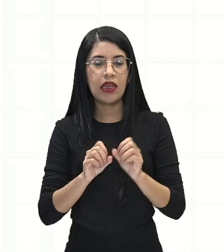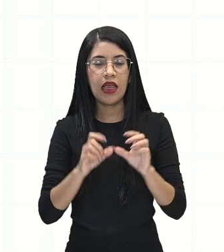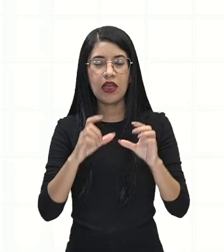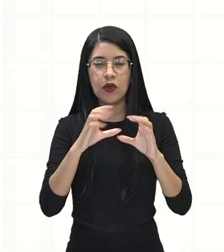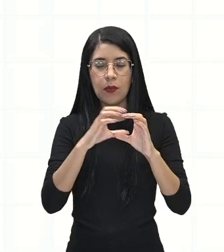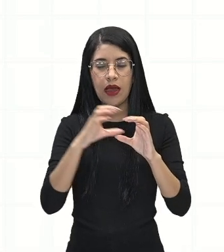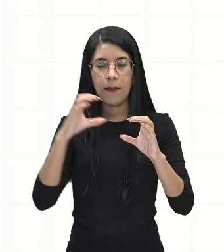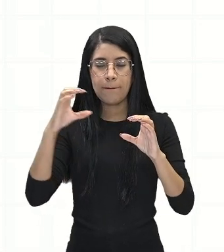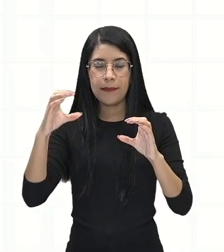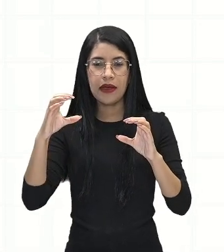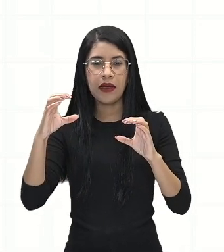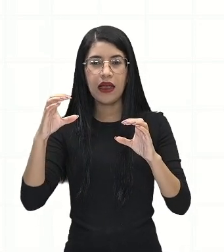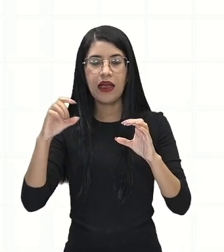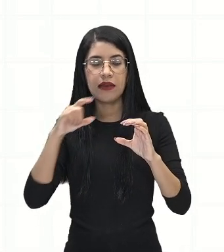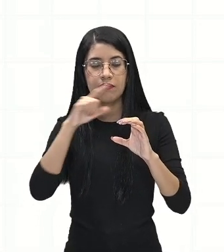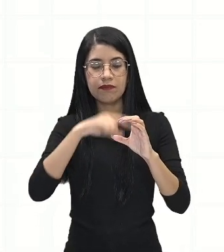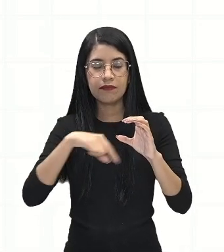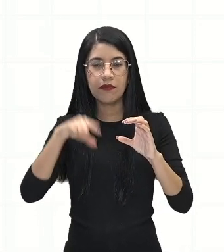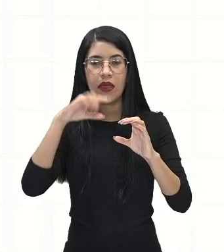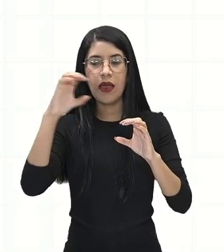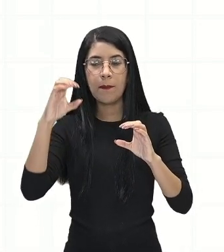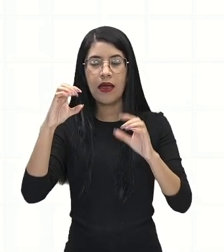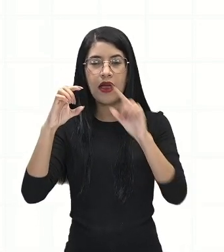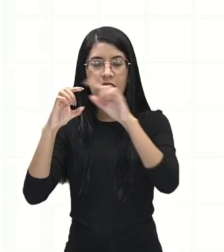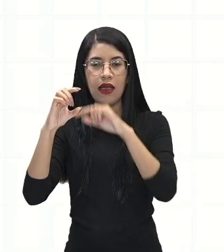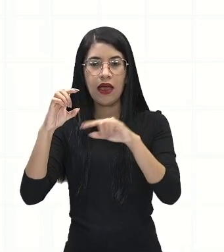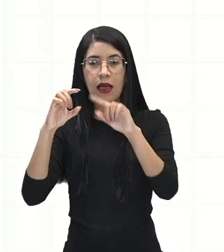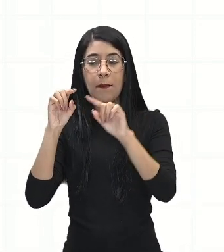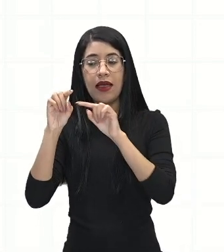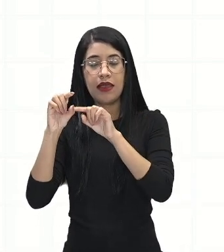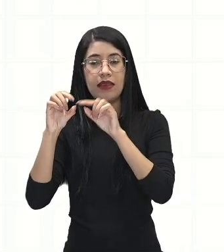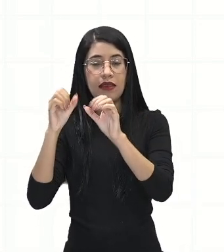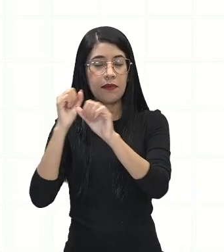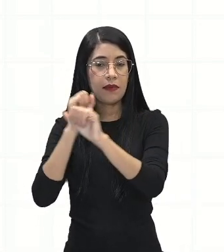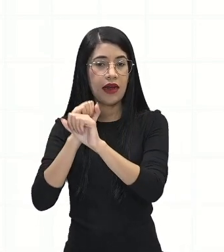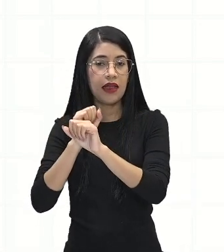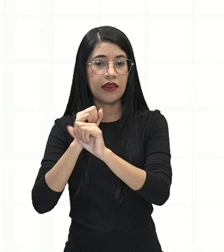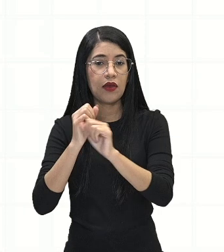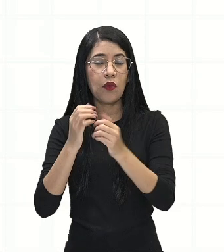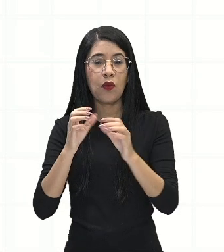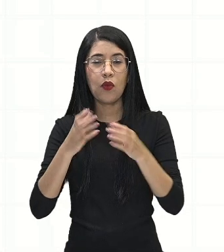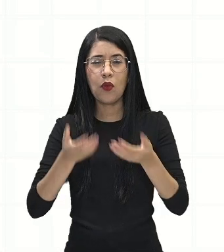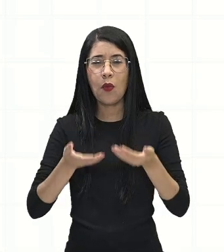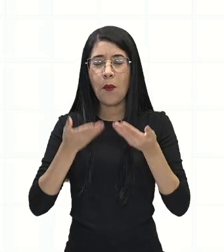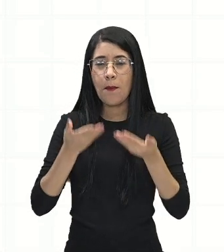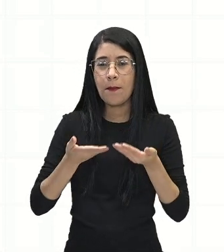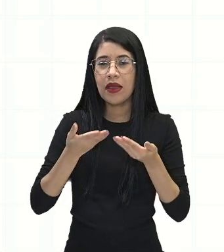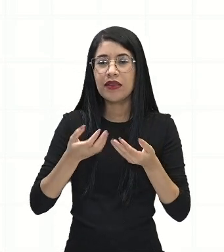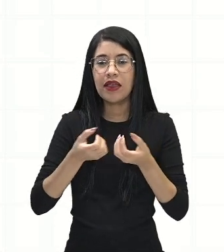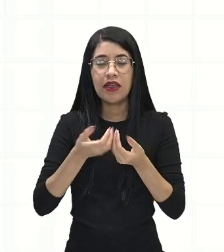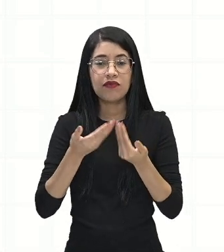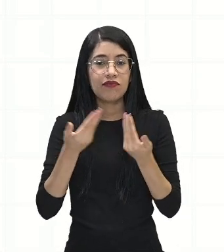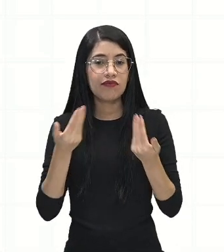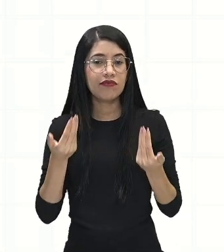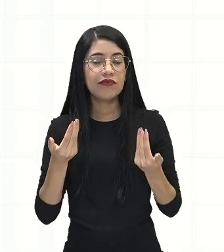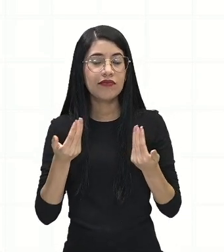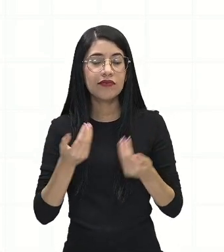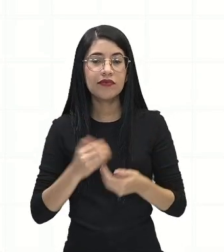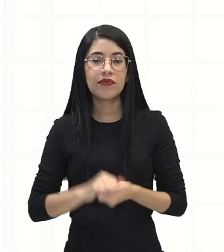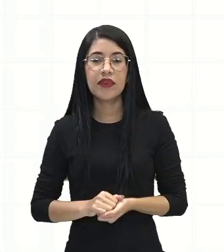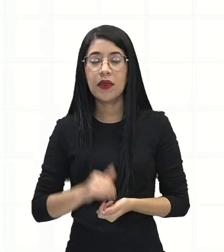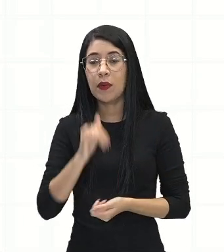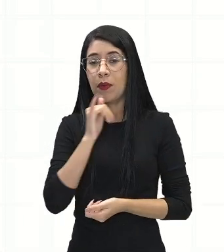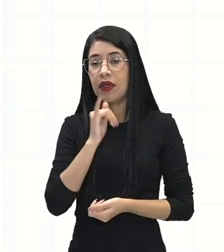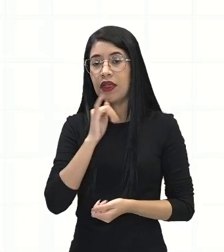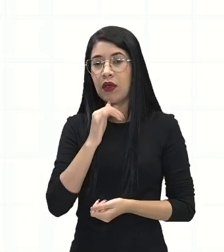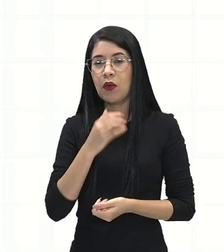que não é móvel, uma roldana fixa, a gente vai estar dividindo o peso desse objeto, né? Então vamos supor que esse